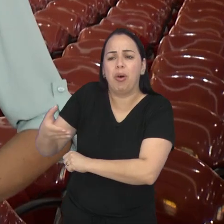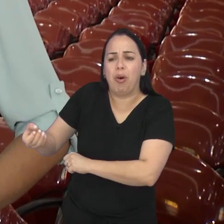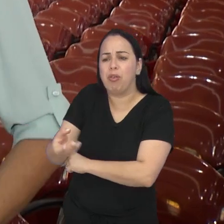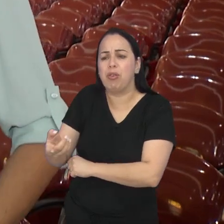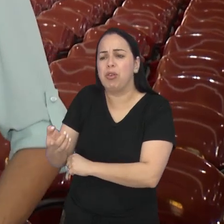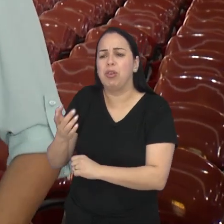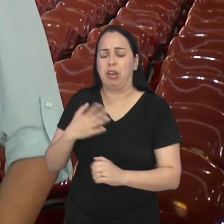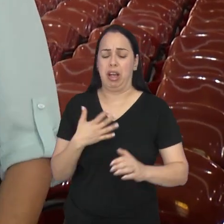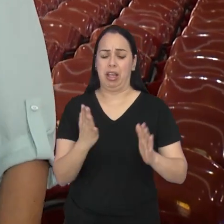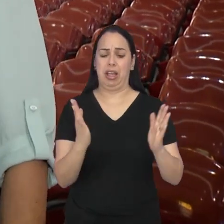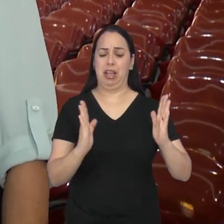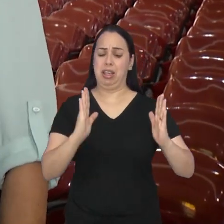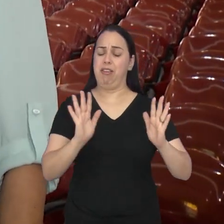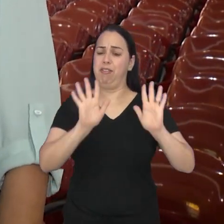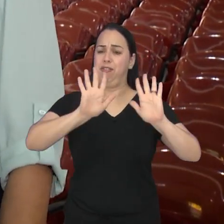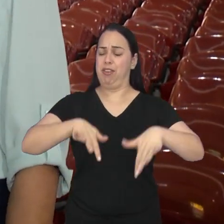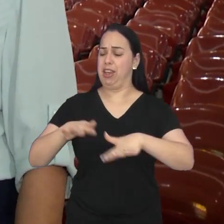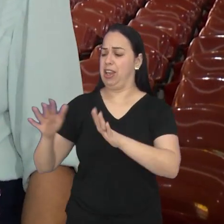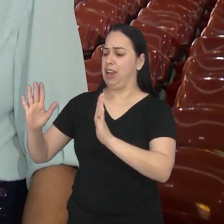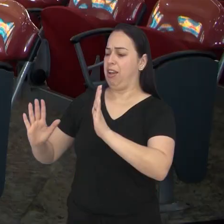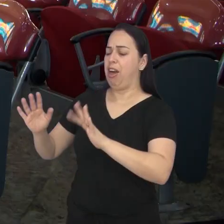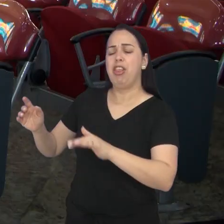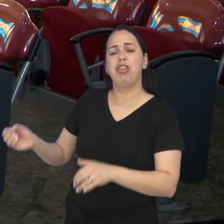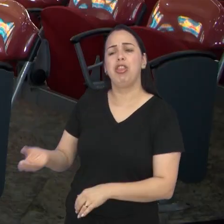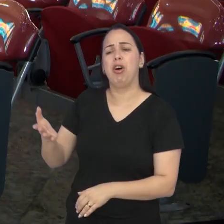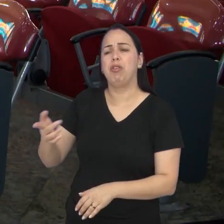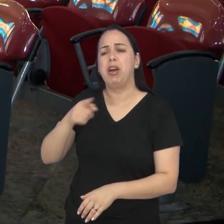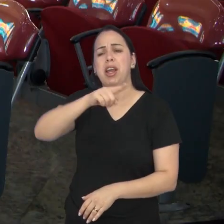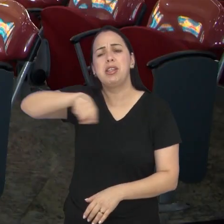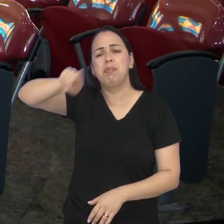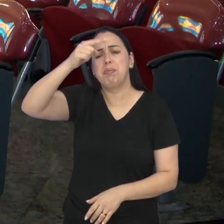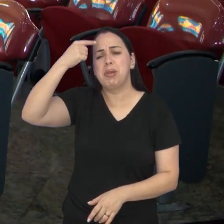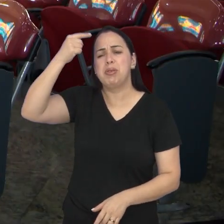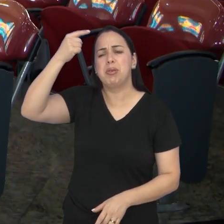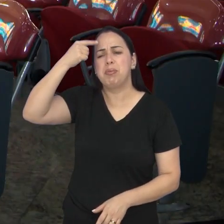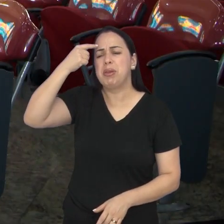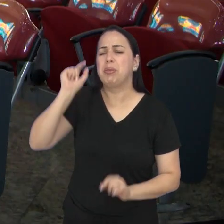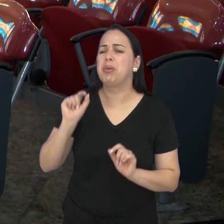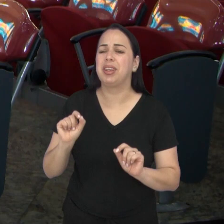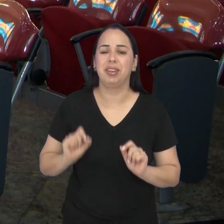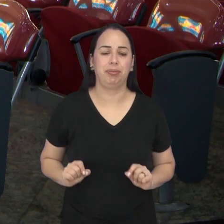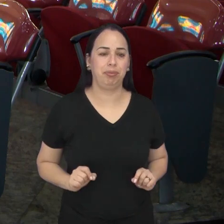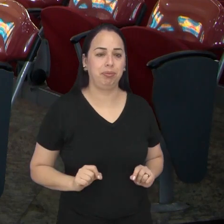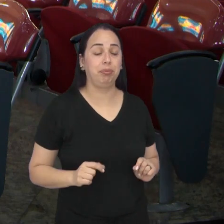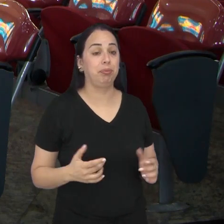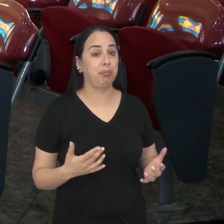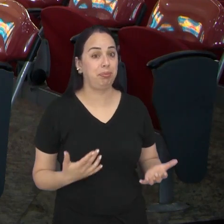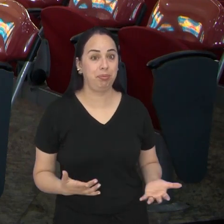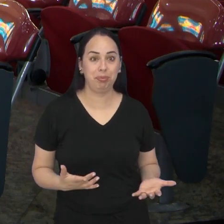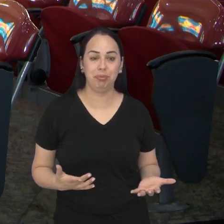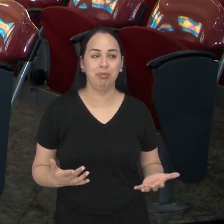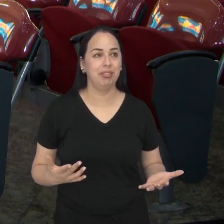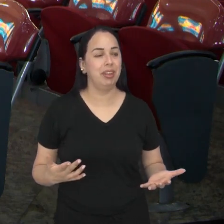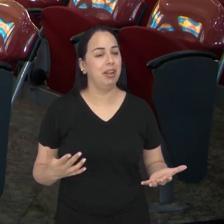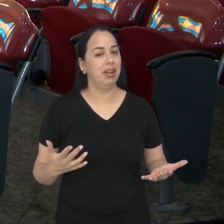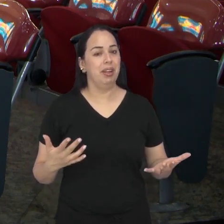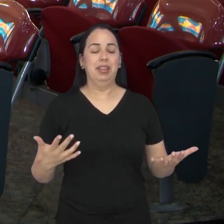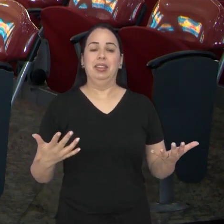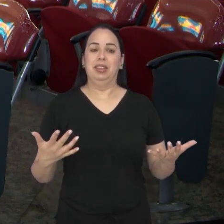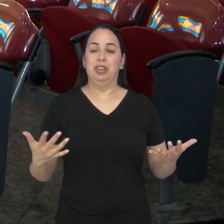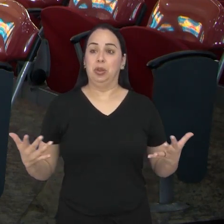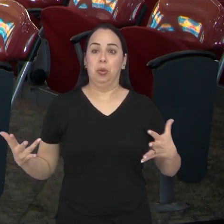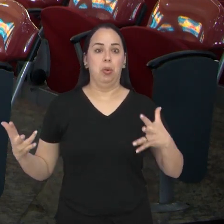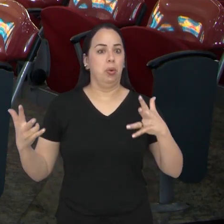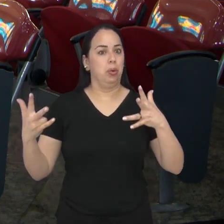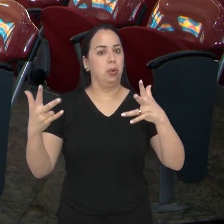um novo. Como que fica isso na cabeça das pessoas? É um clima que